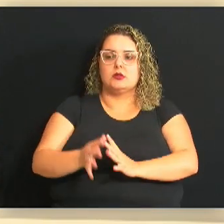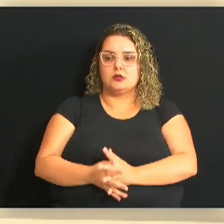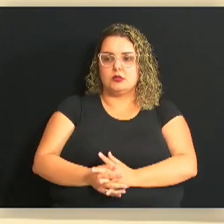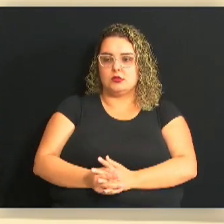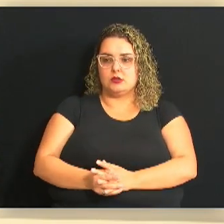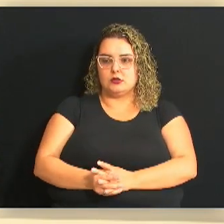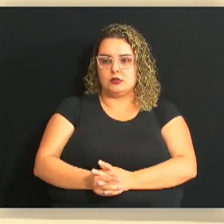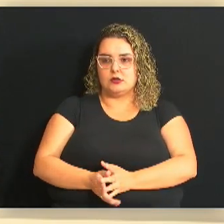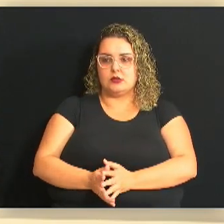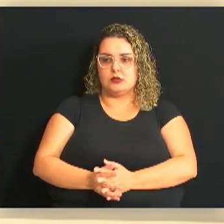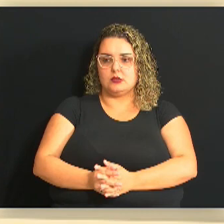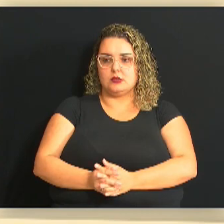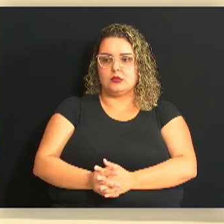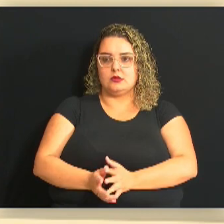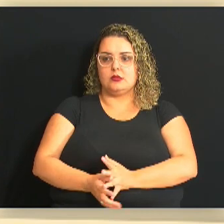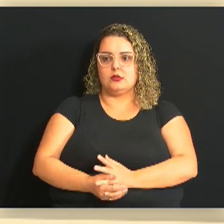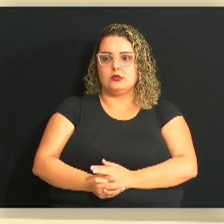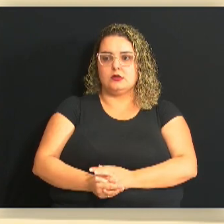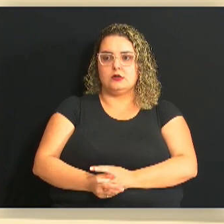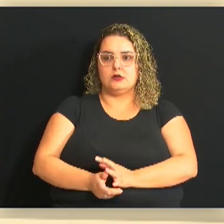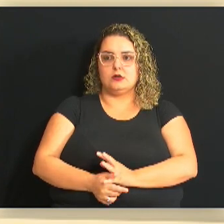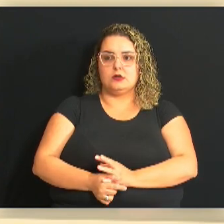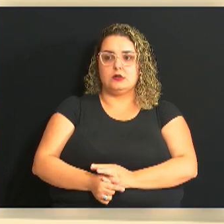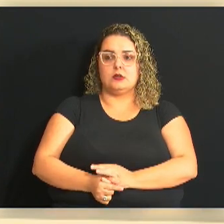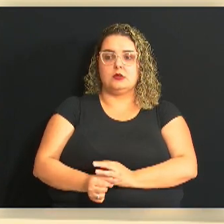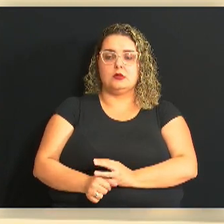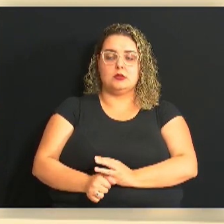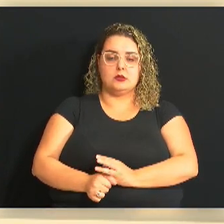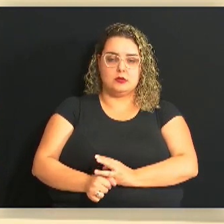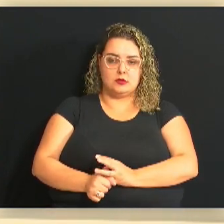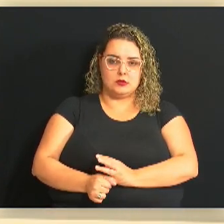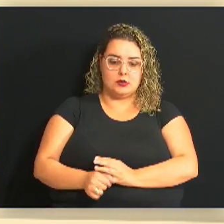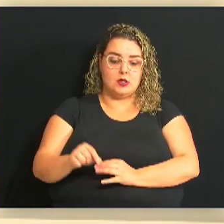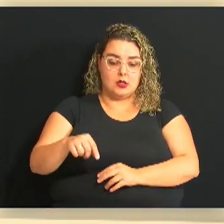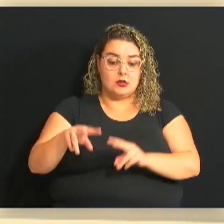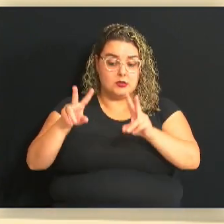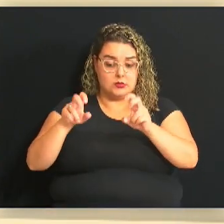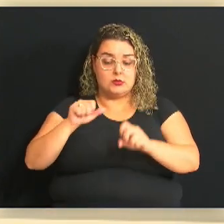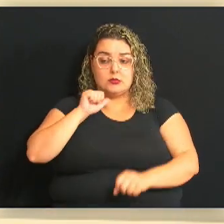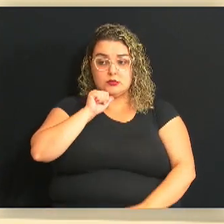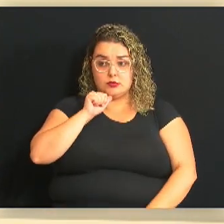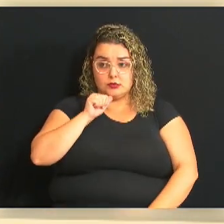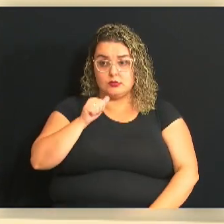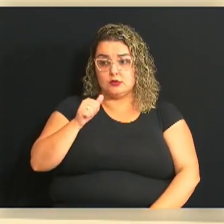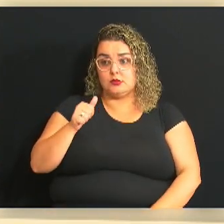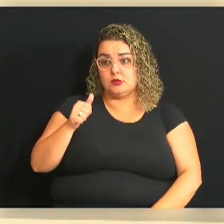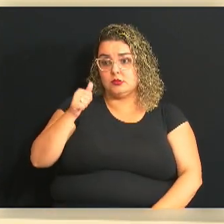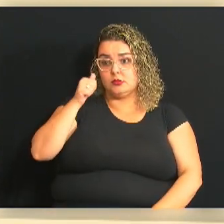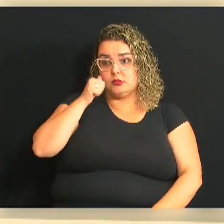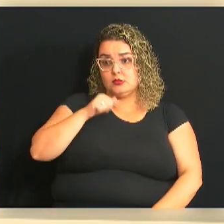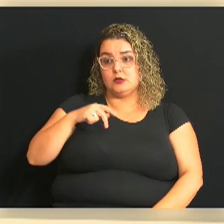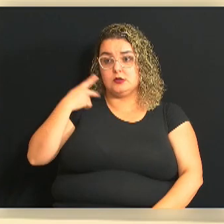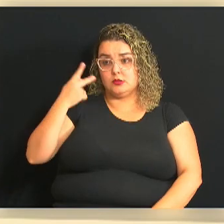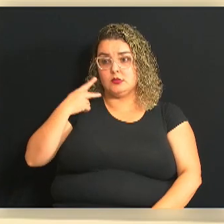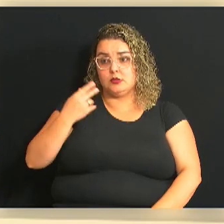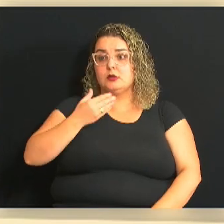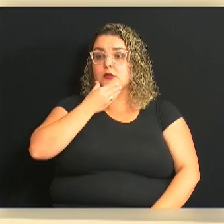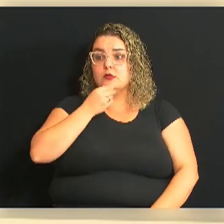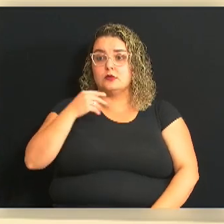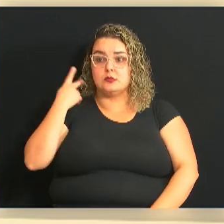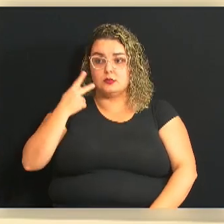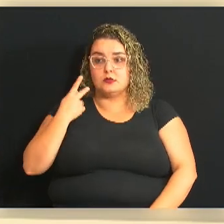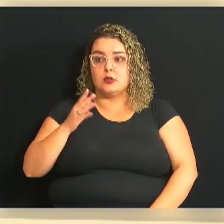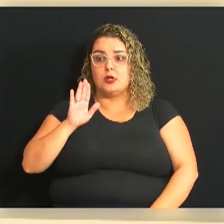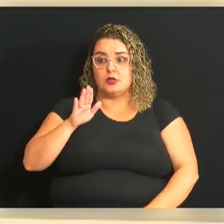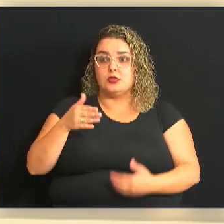Constituição e Legalidade. Essa questão, nobre vereadora, vereadores, daqui a pouco eu